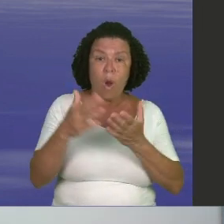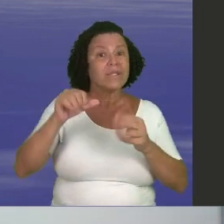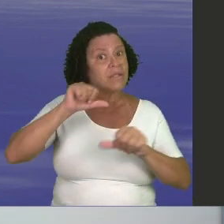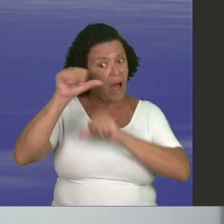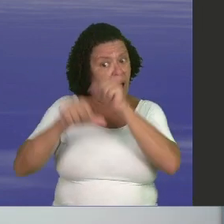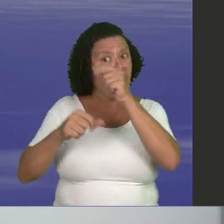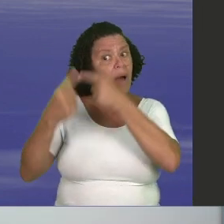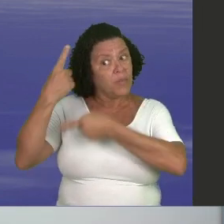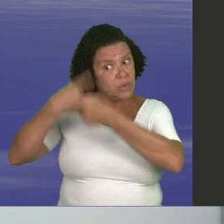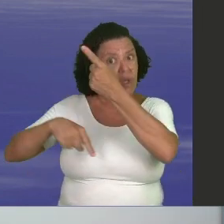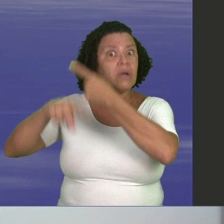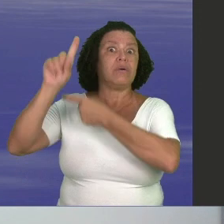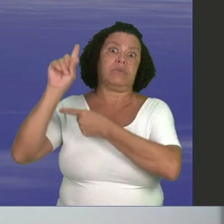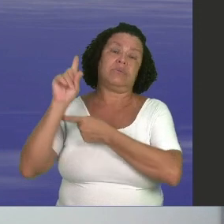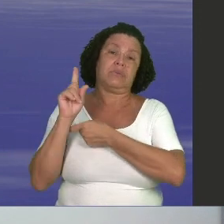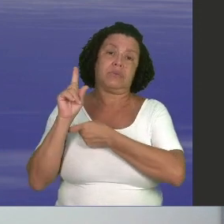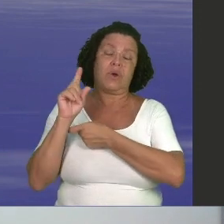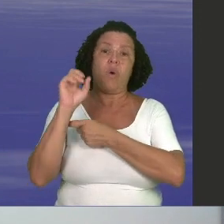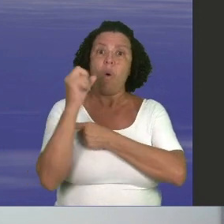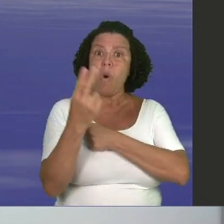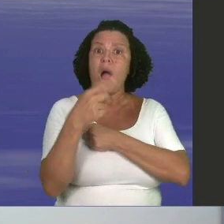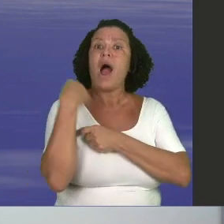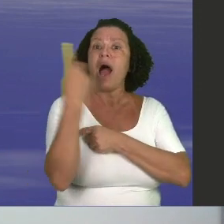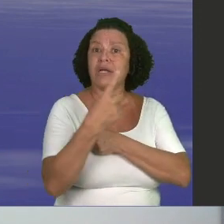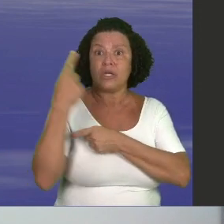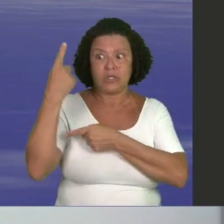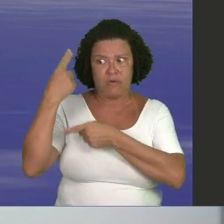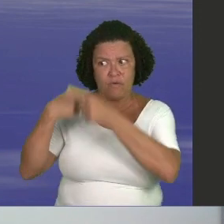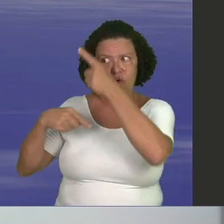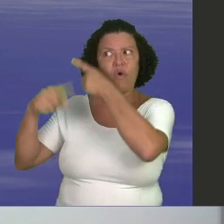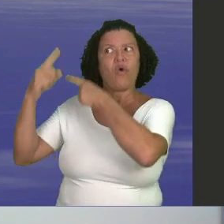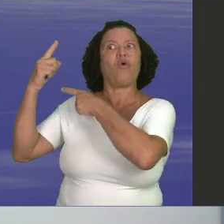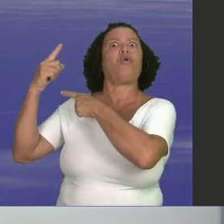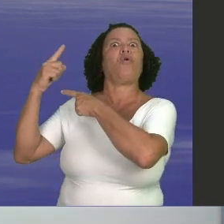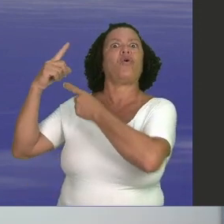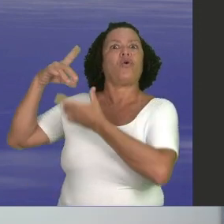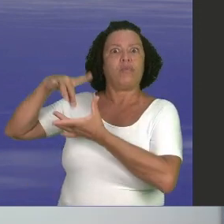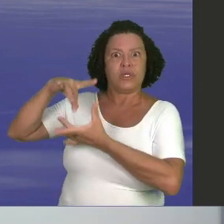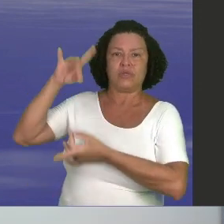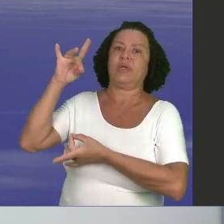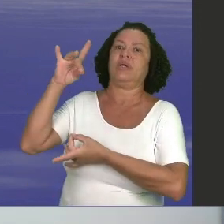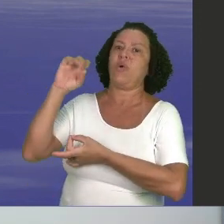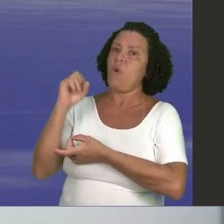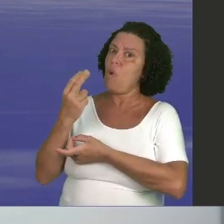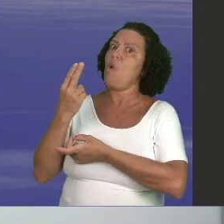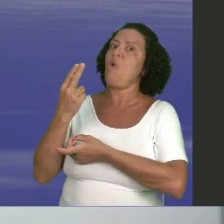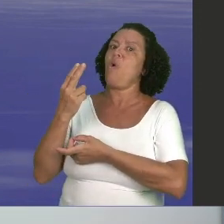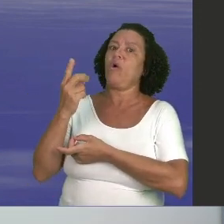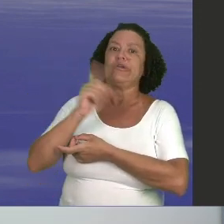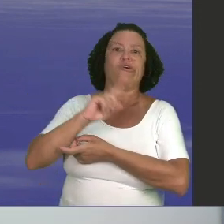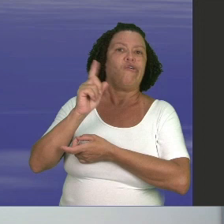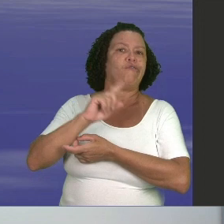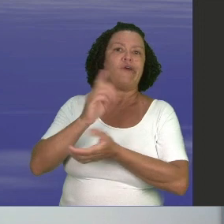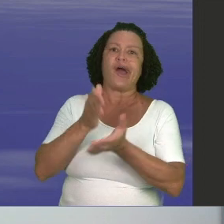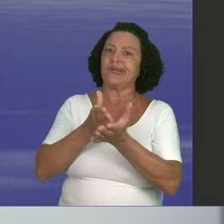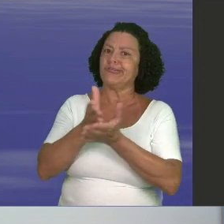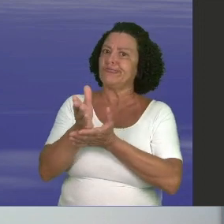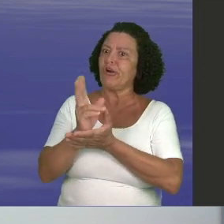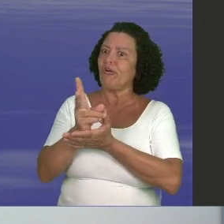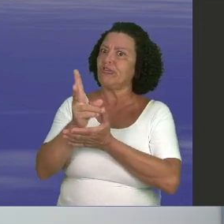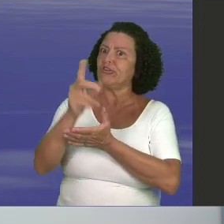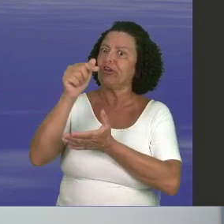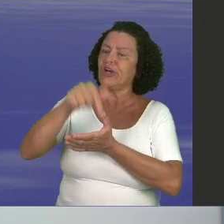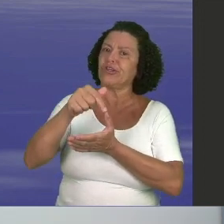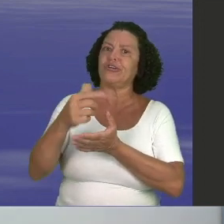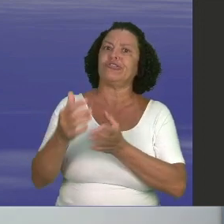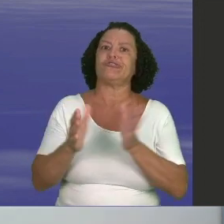evoluindo. Ou a gente evolui como espírito, ou a gente não vai seguir mais nessa